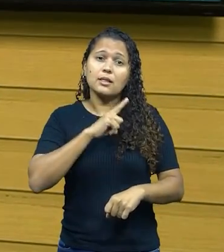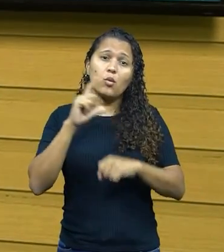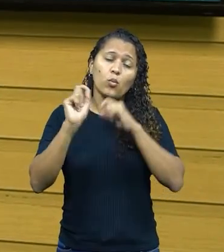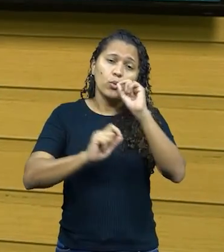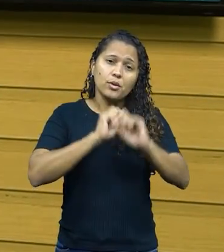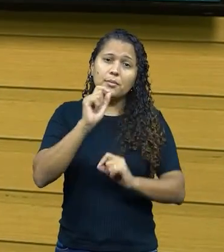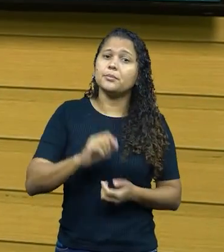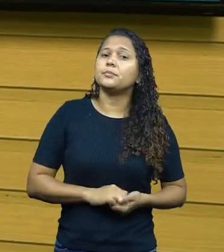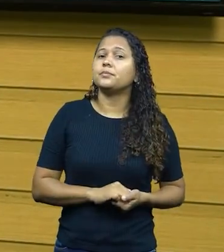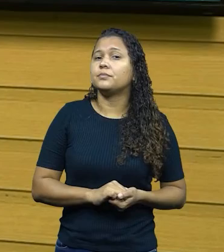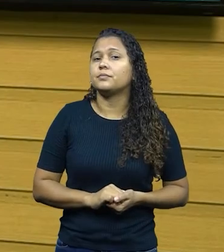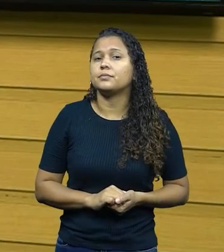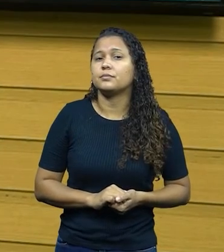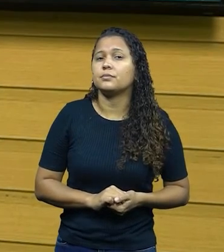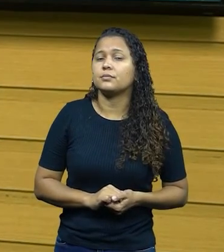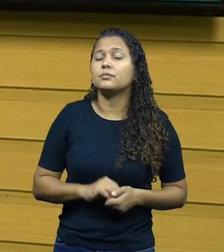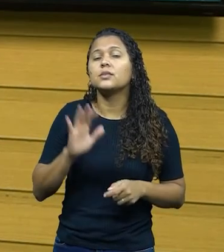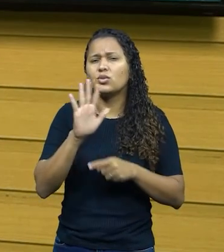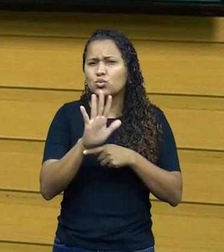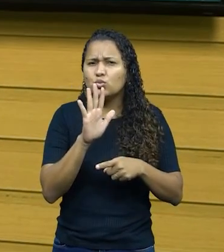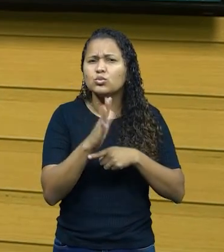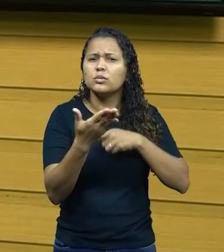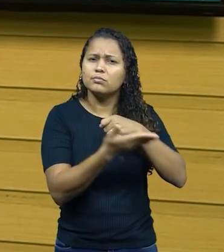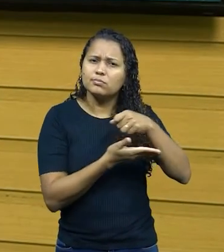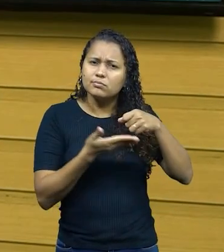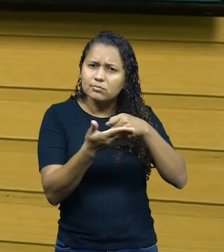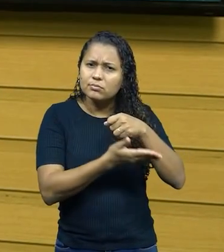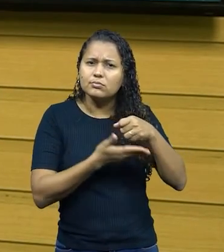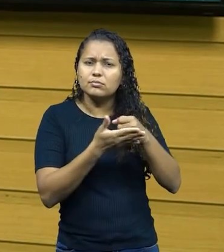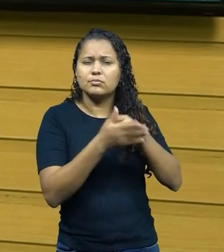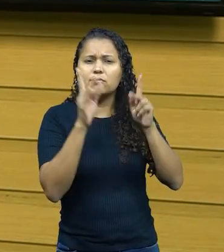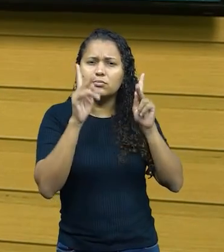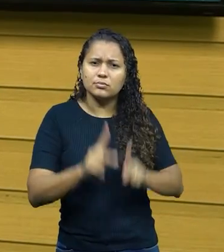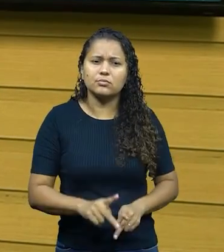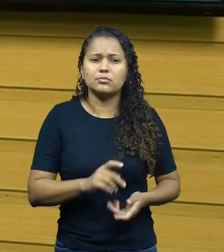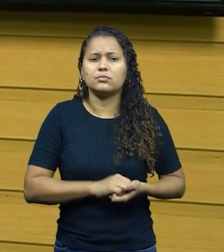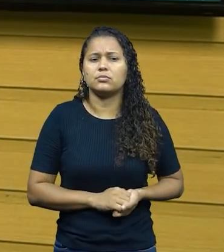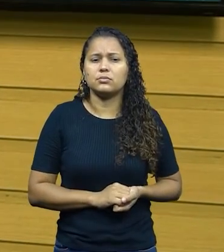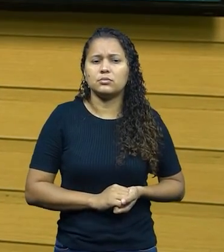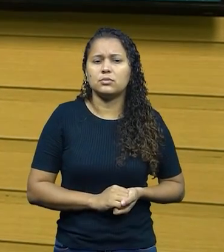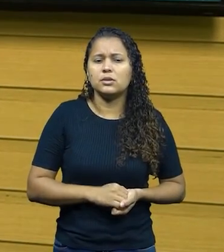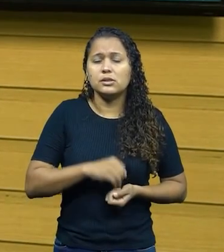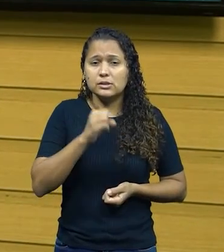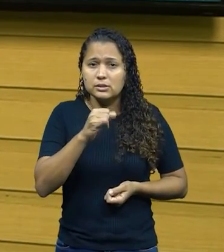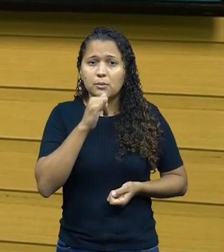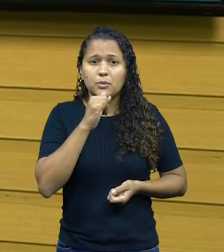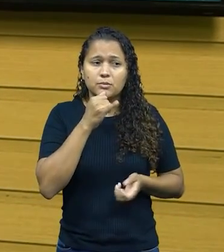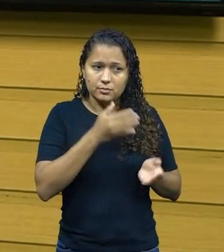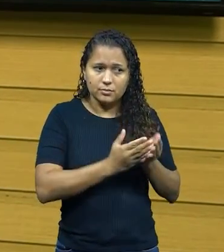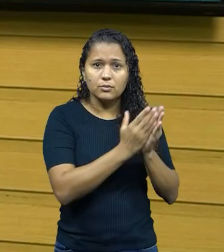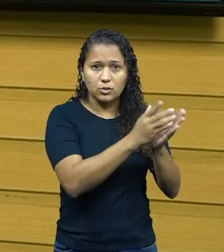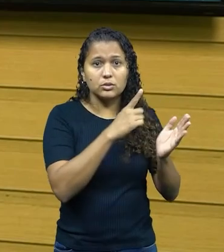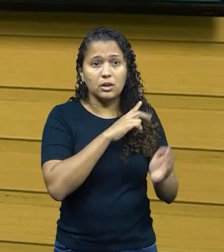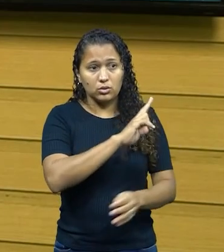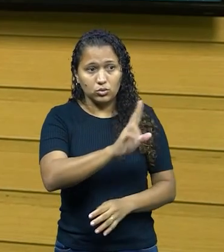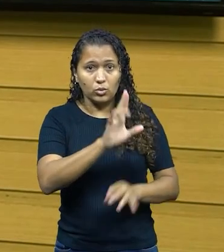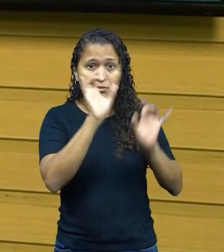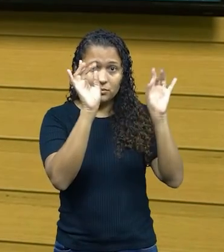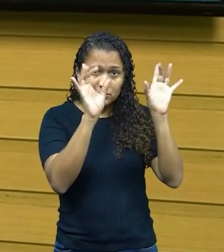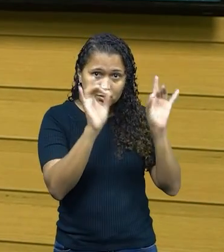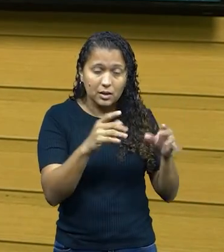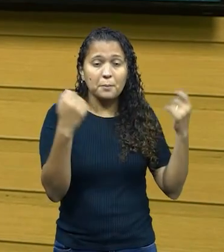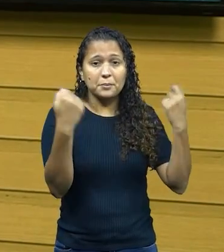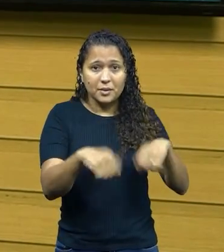ele vem para trazer essa base, para trazer esse padrão. Ainda que o porto tenha suas nomenclaturas